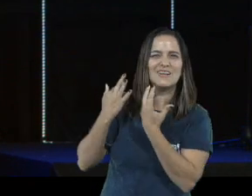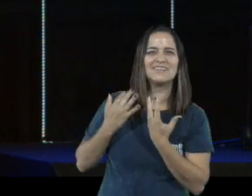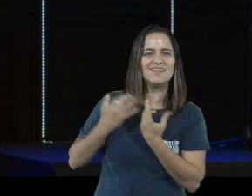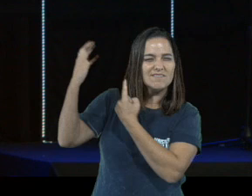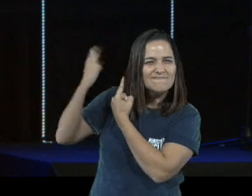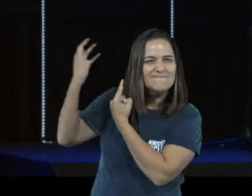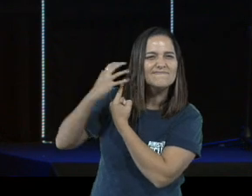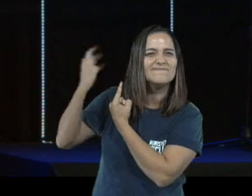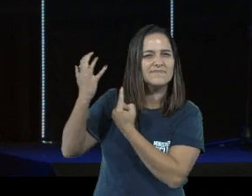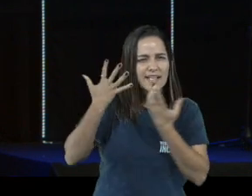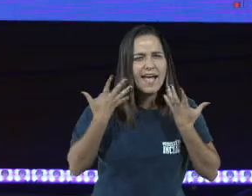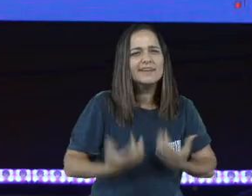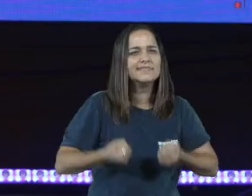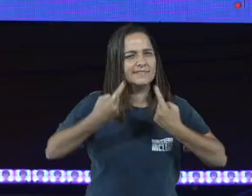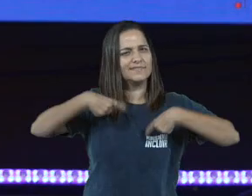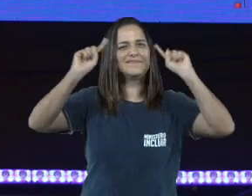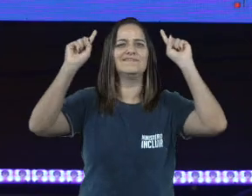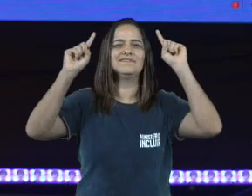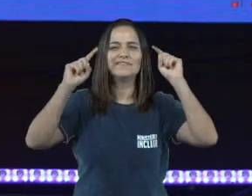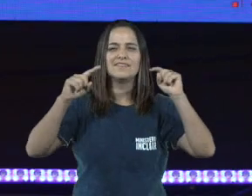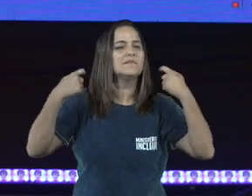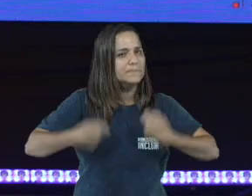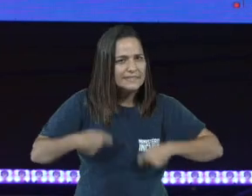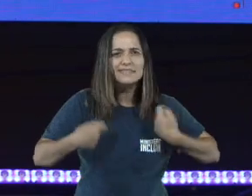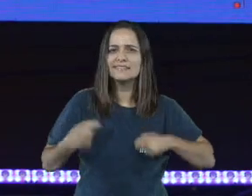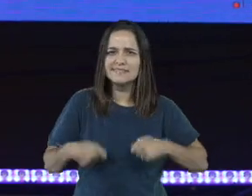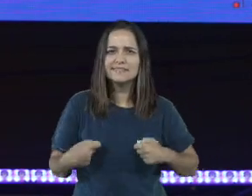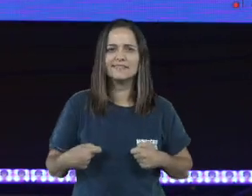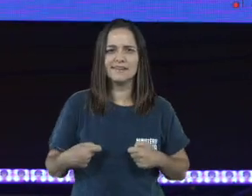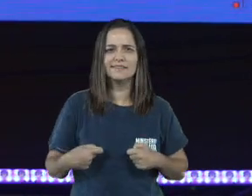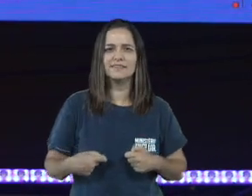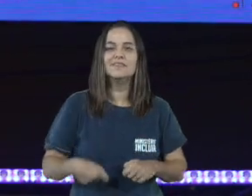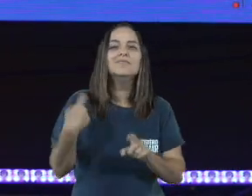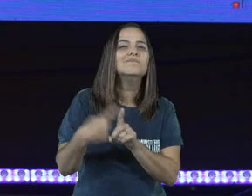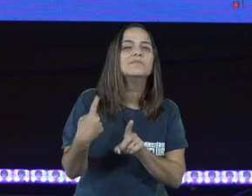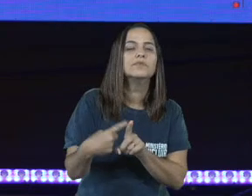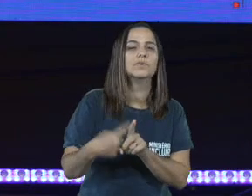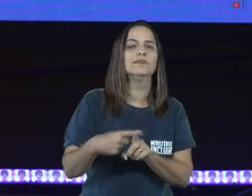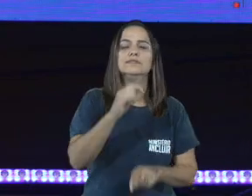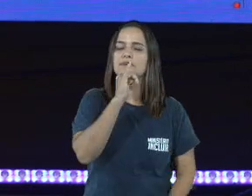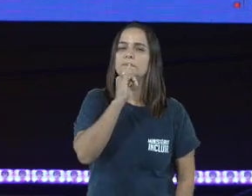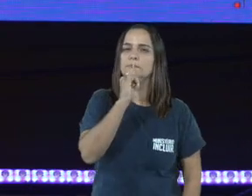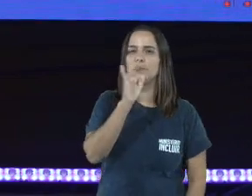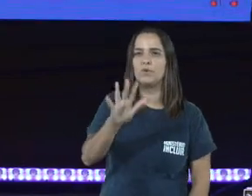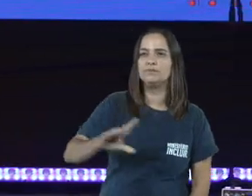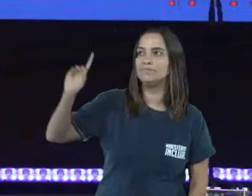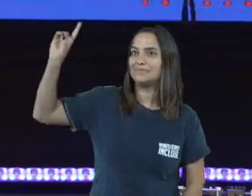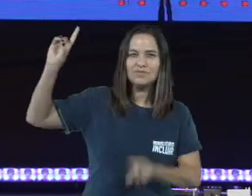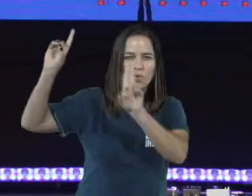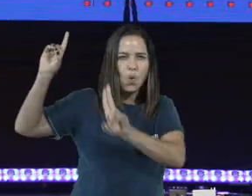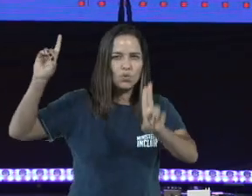não vai dar o que Deus meu usamos passou de carteirinha formado em seminário e que passar pelo consigo não